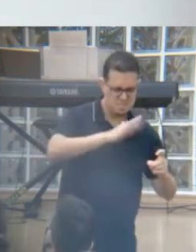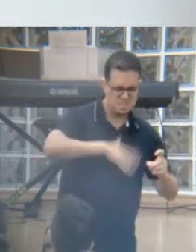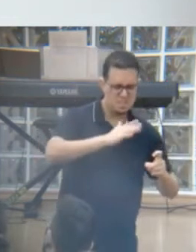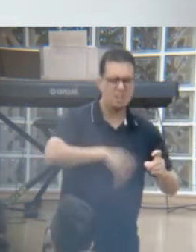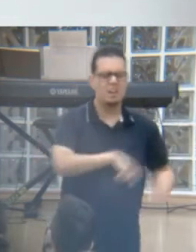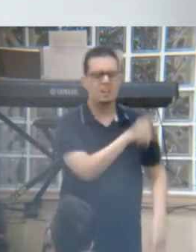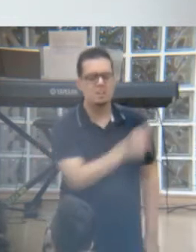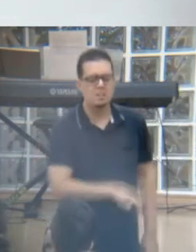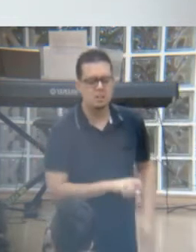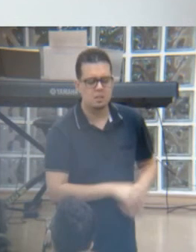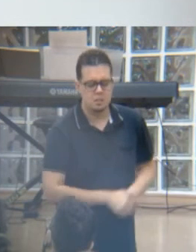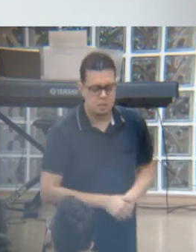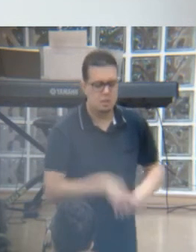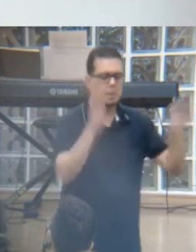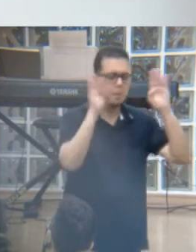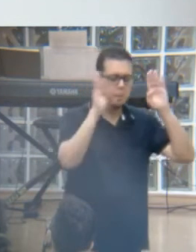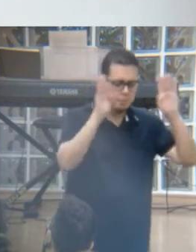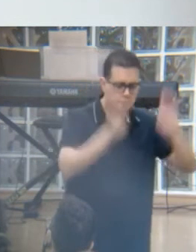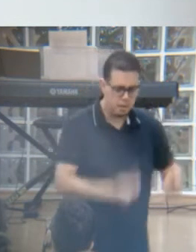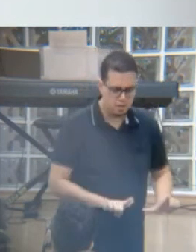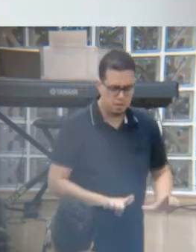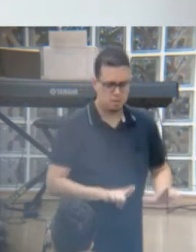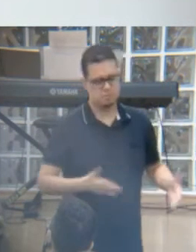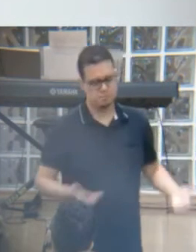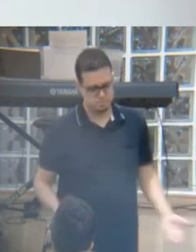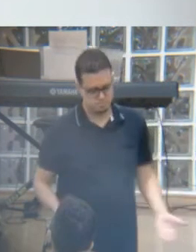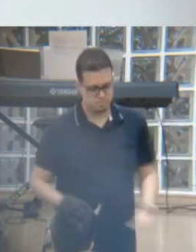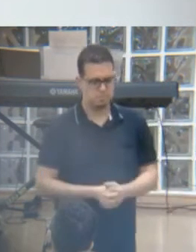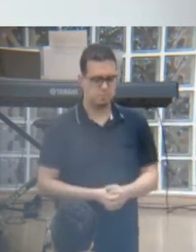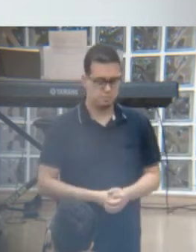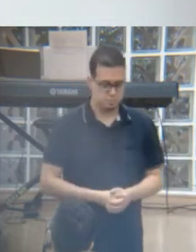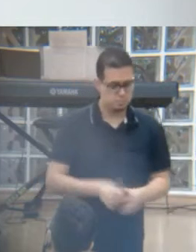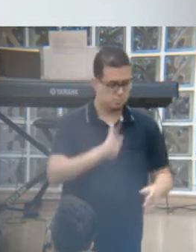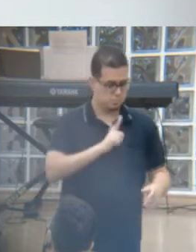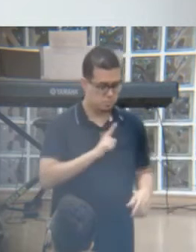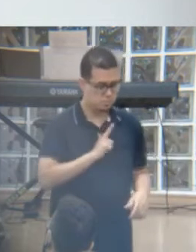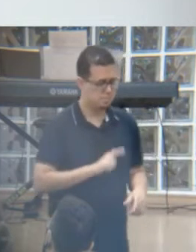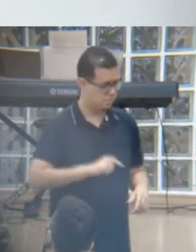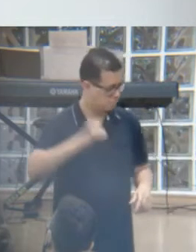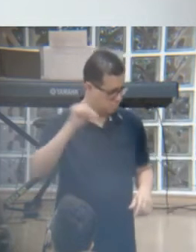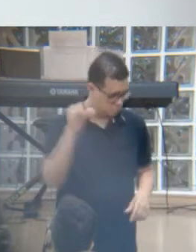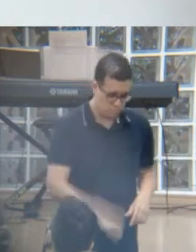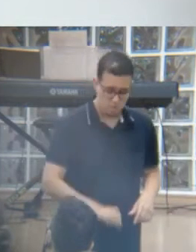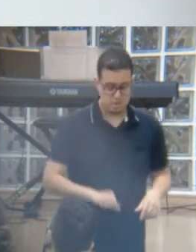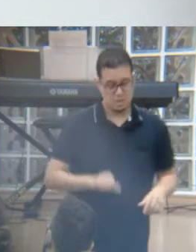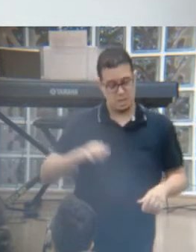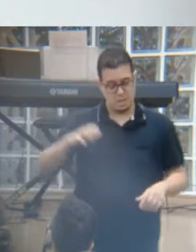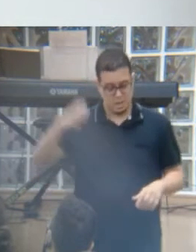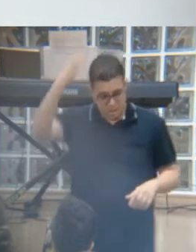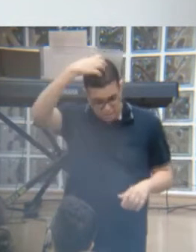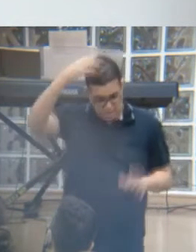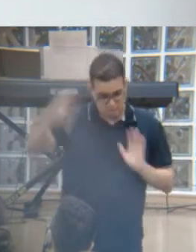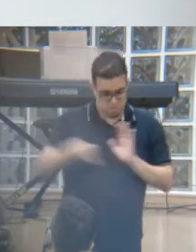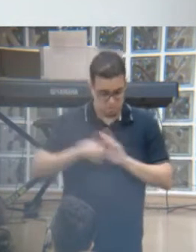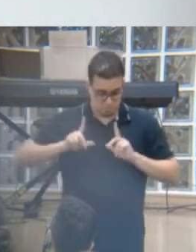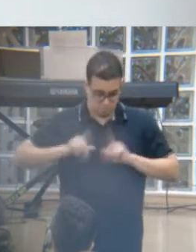piores reis que já passaram por Israel. Omri. Na sua dinastia vem seu filho